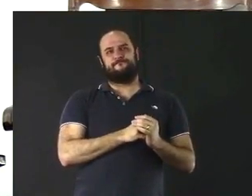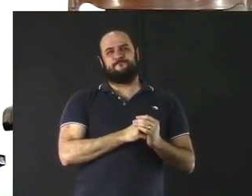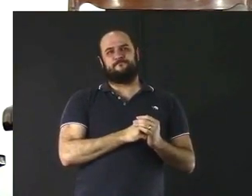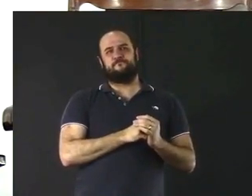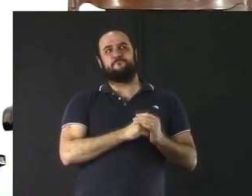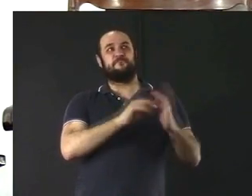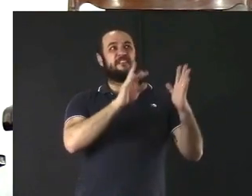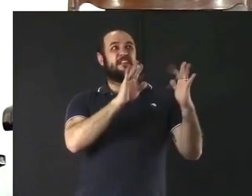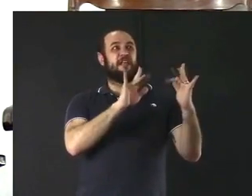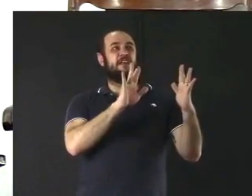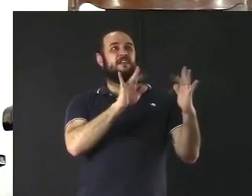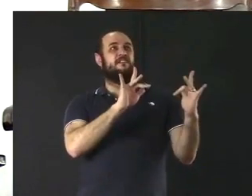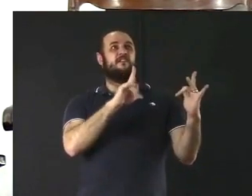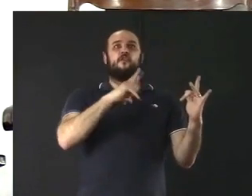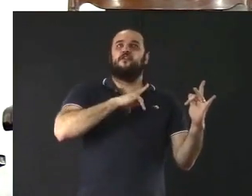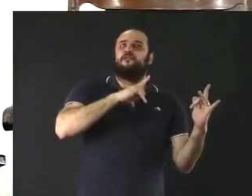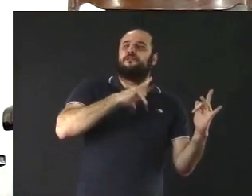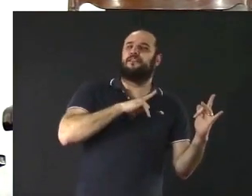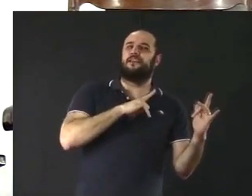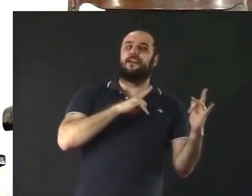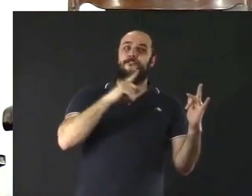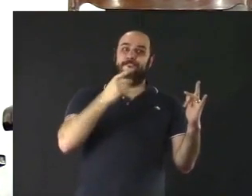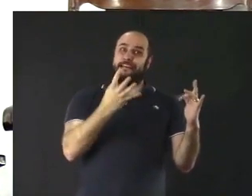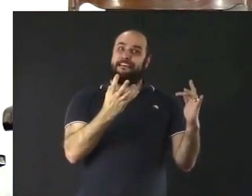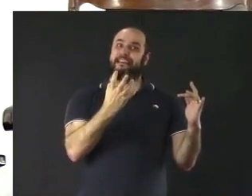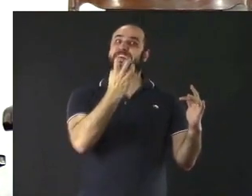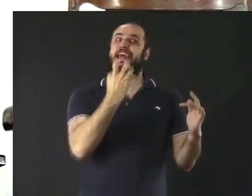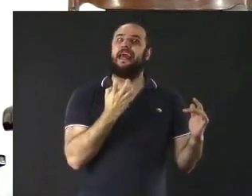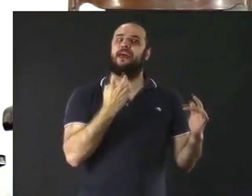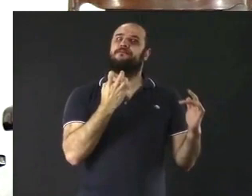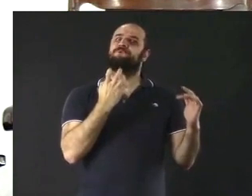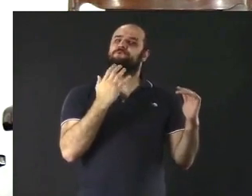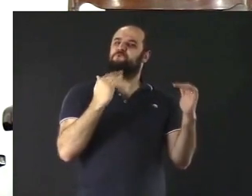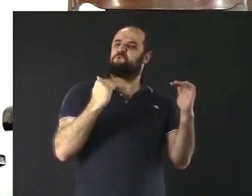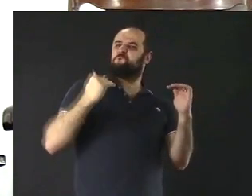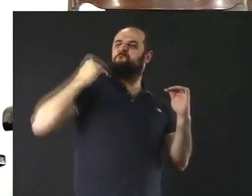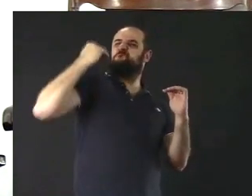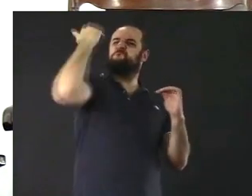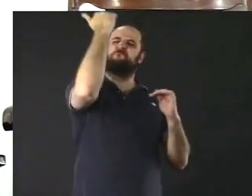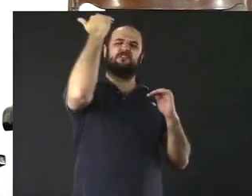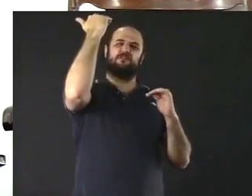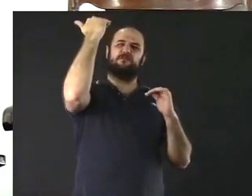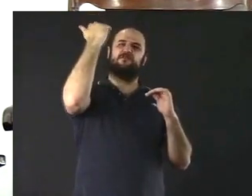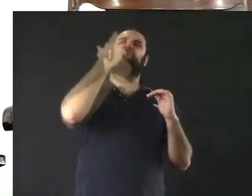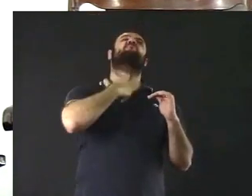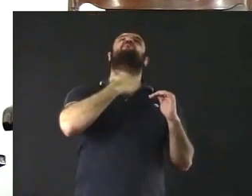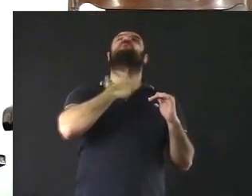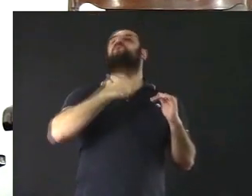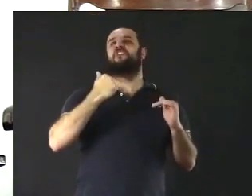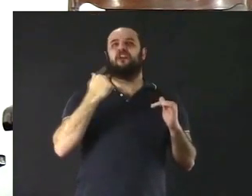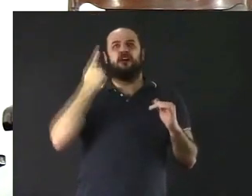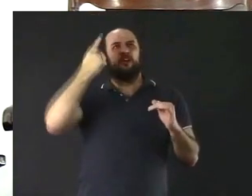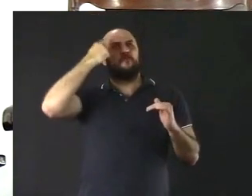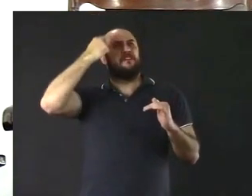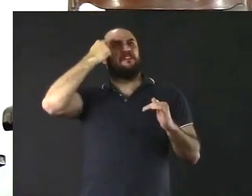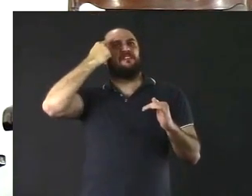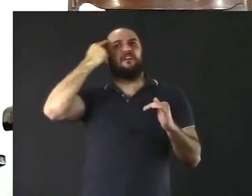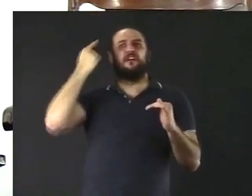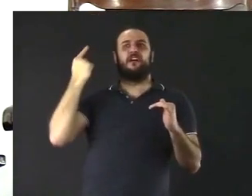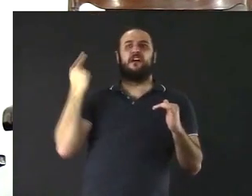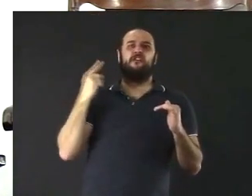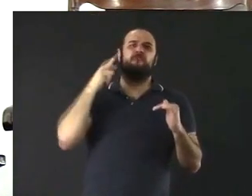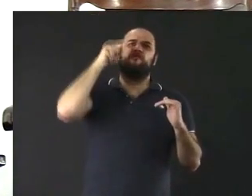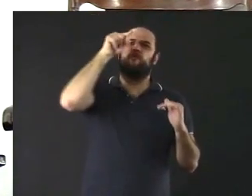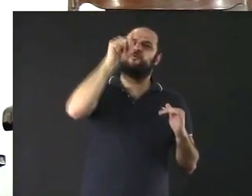daquele relacionamento que você quer acima de tudo, e achando que você,